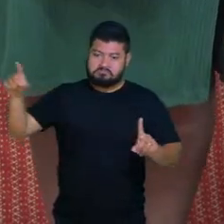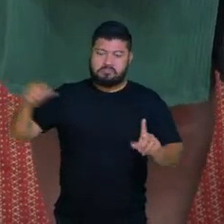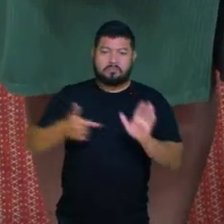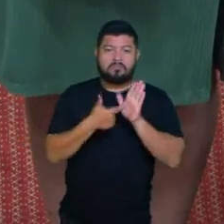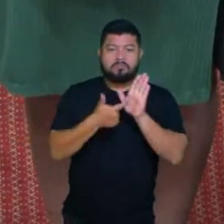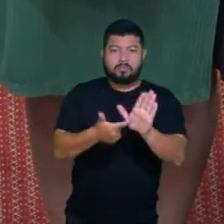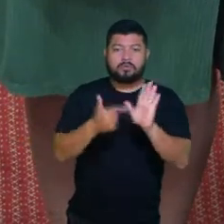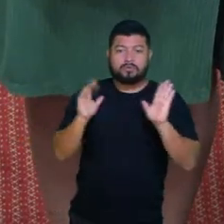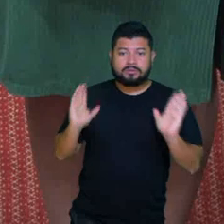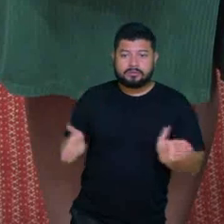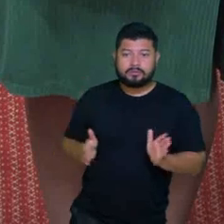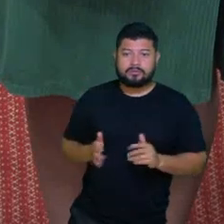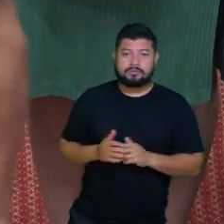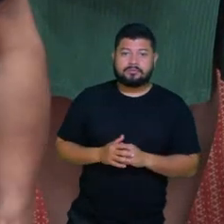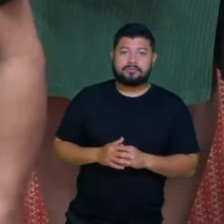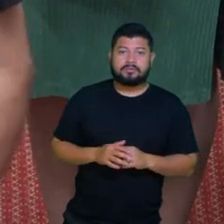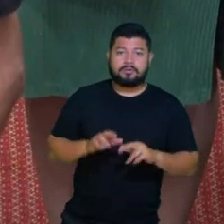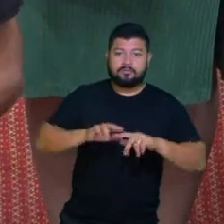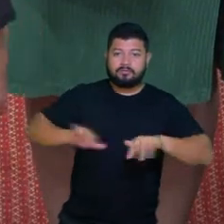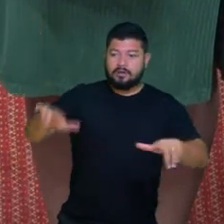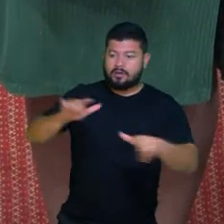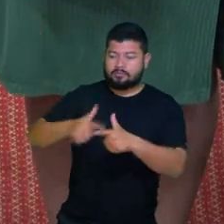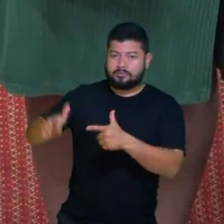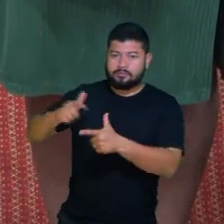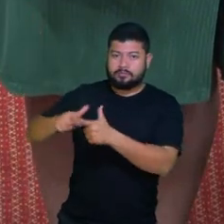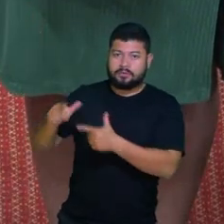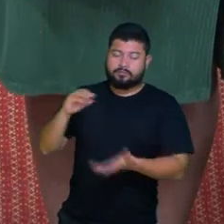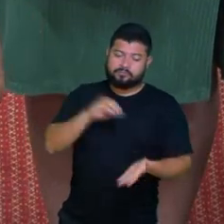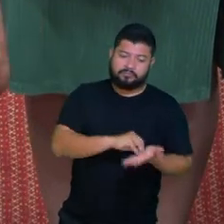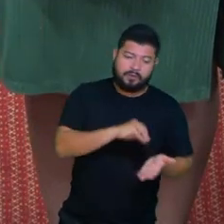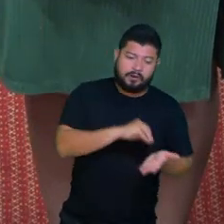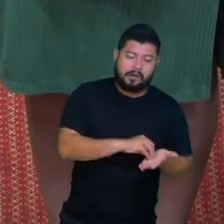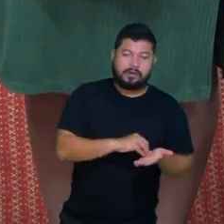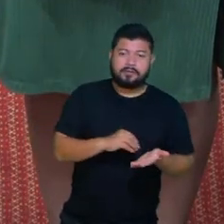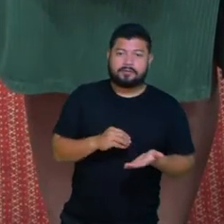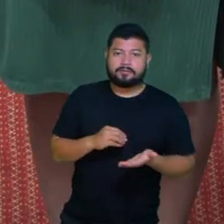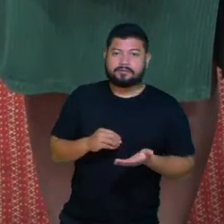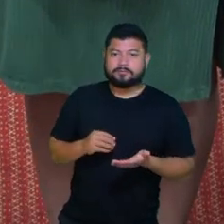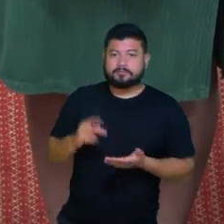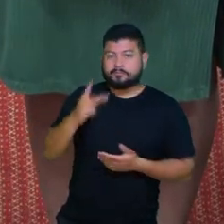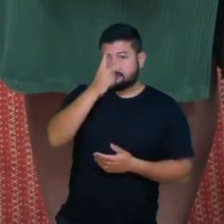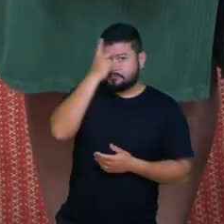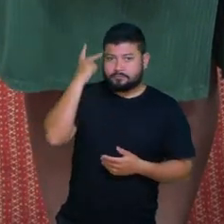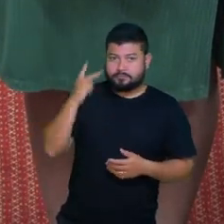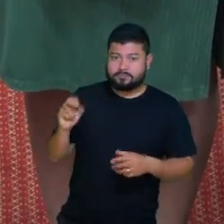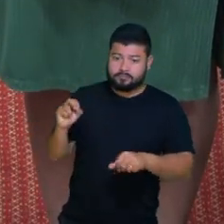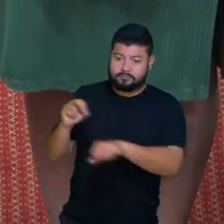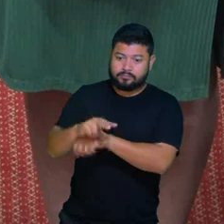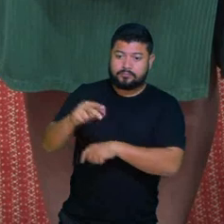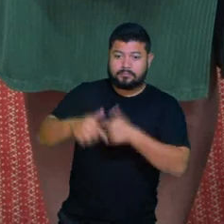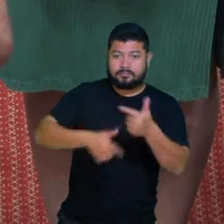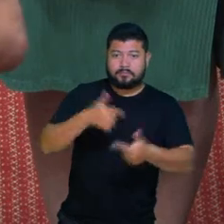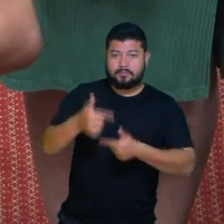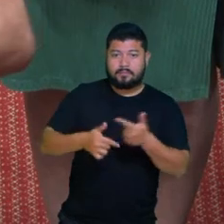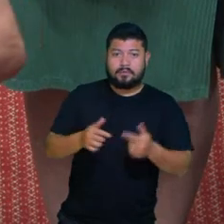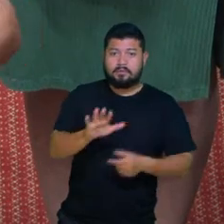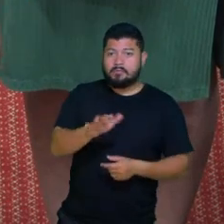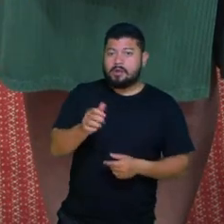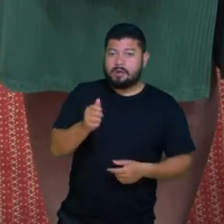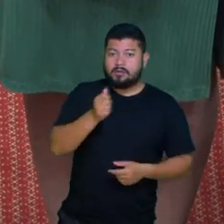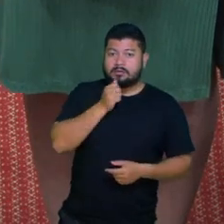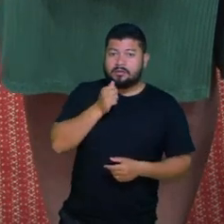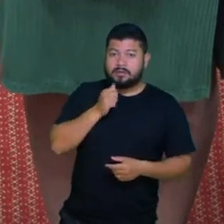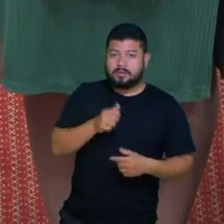aqui diversos problemas falta de pessoas que entram para trabalhar sem saber o que que é uma